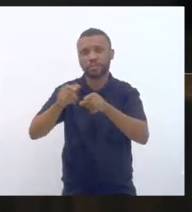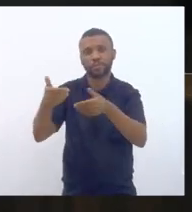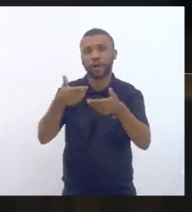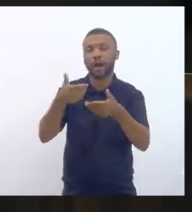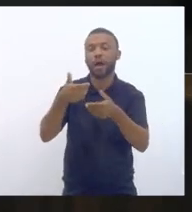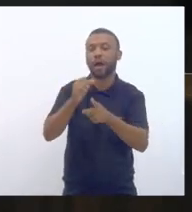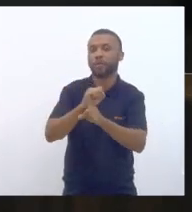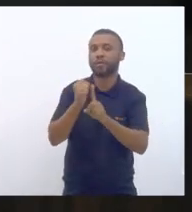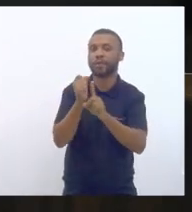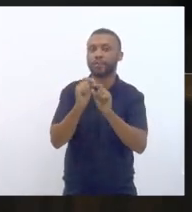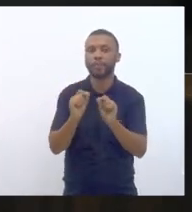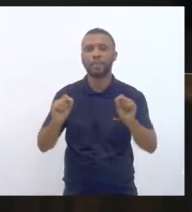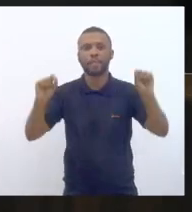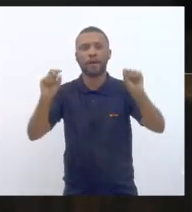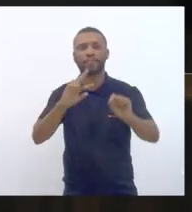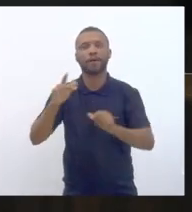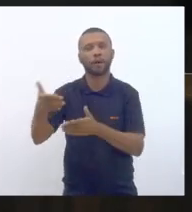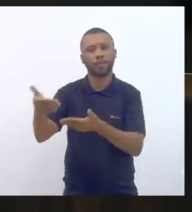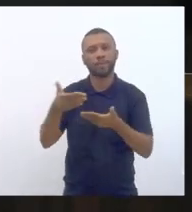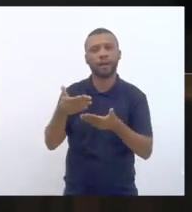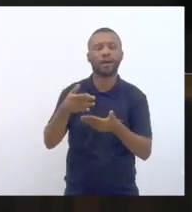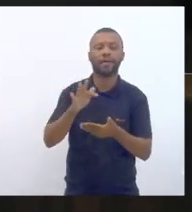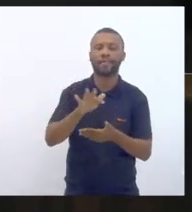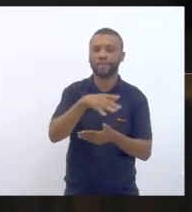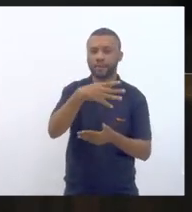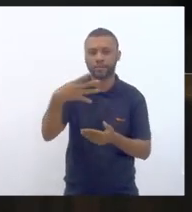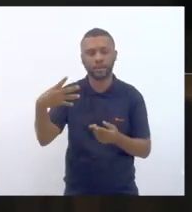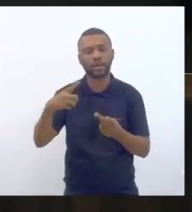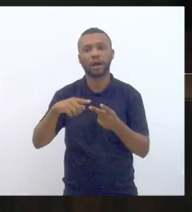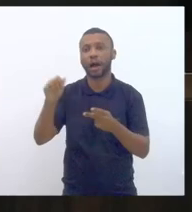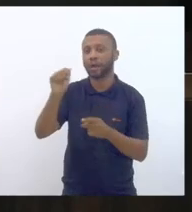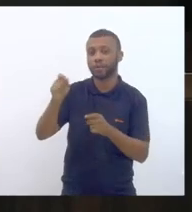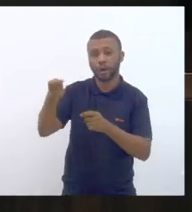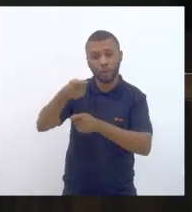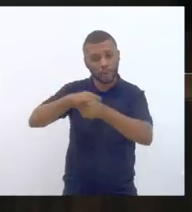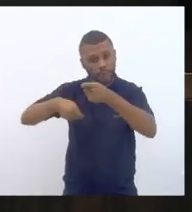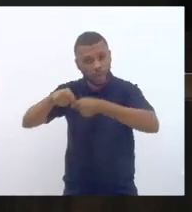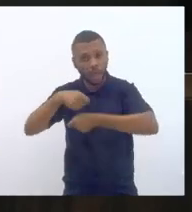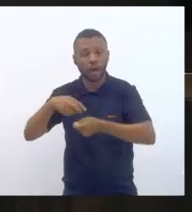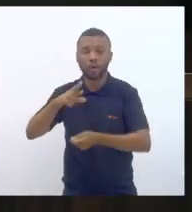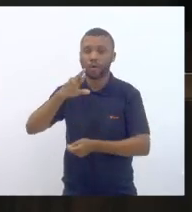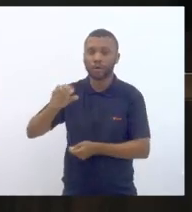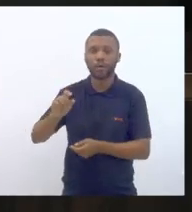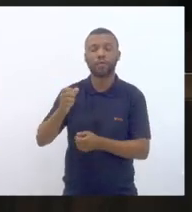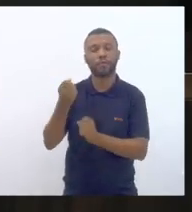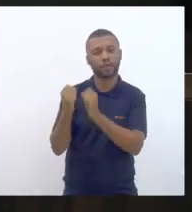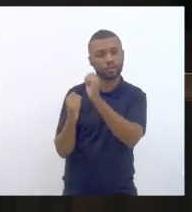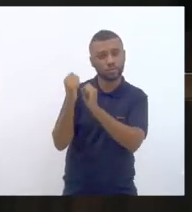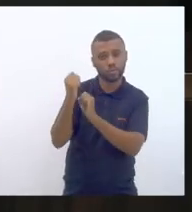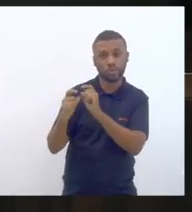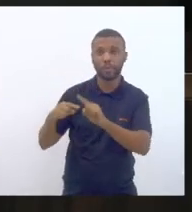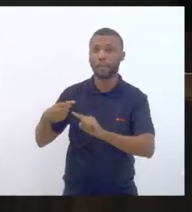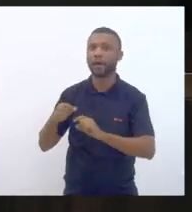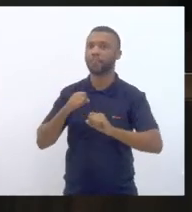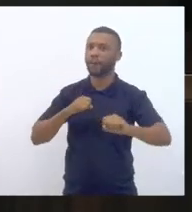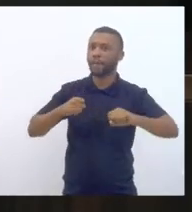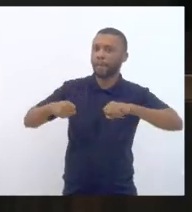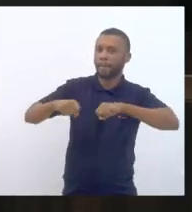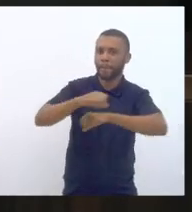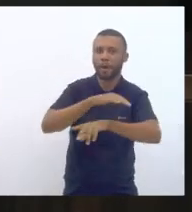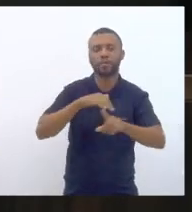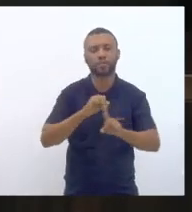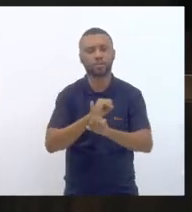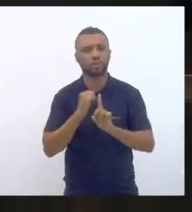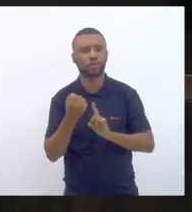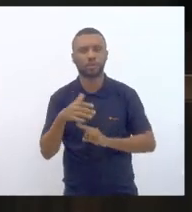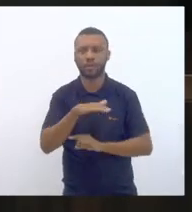civil organizada, vou convidar Firjan, Associação Comercial, Rio Indústria, os movimentos sociais. Deputado Marcos Vinícius.